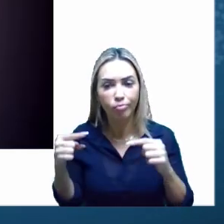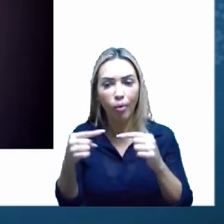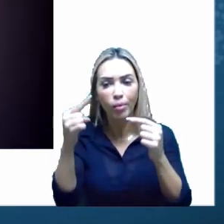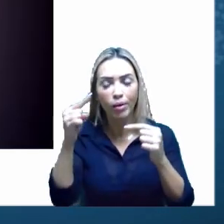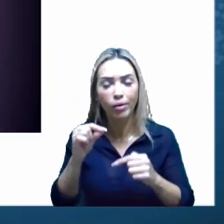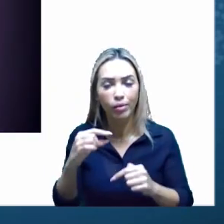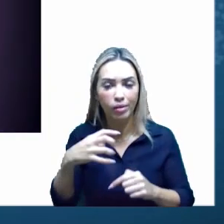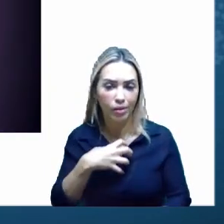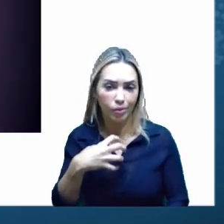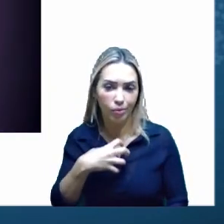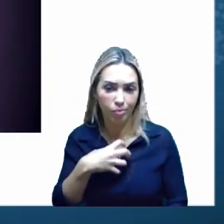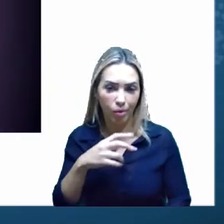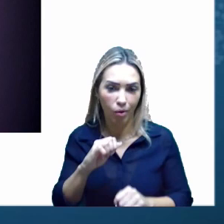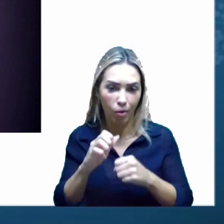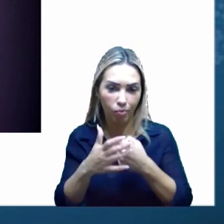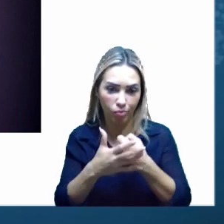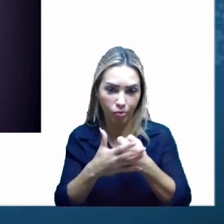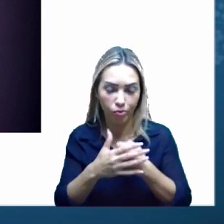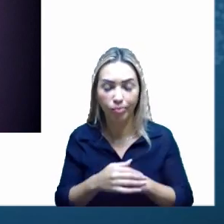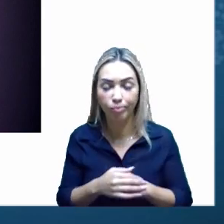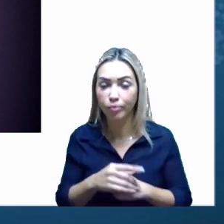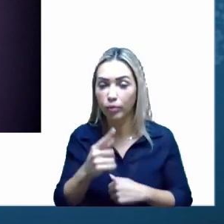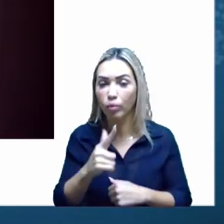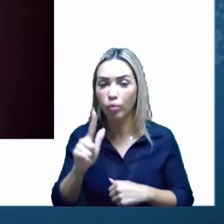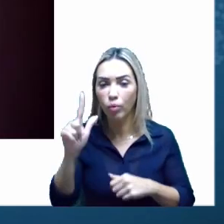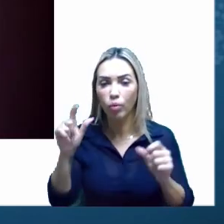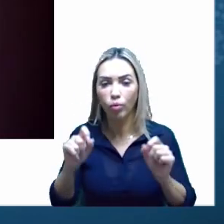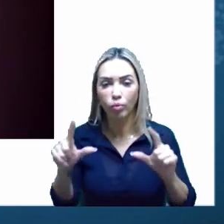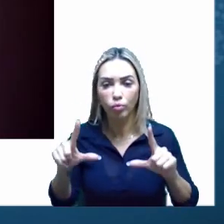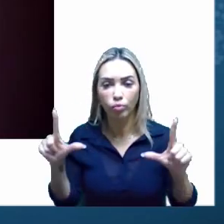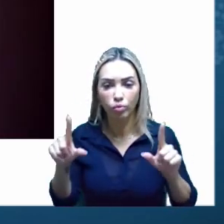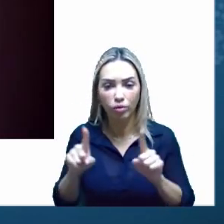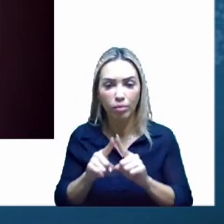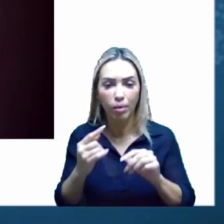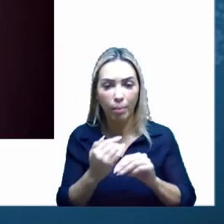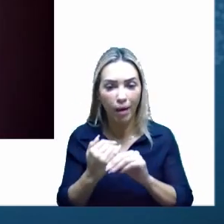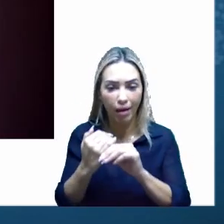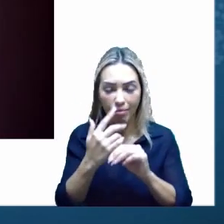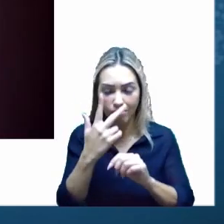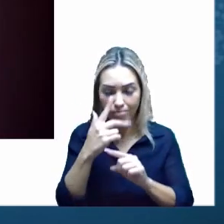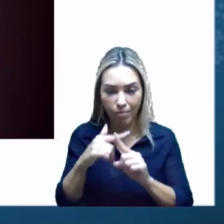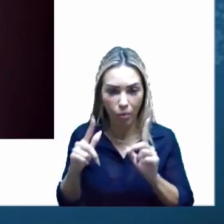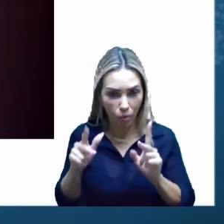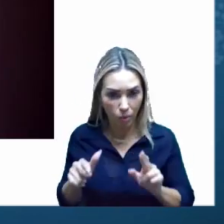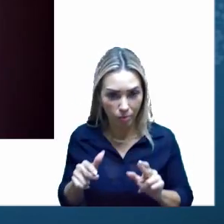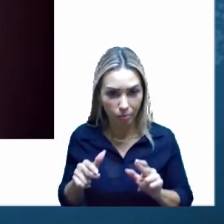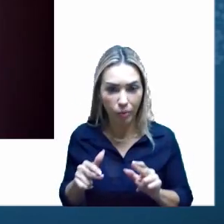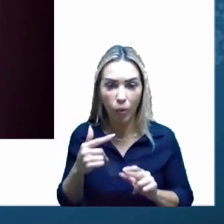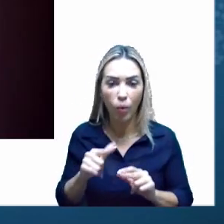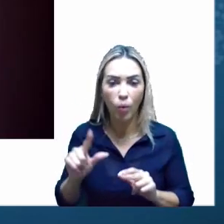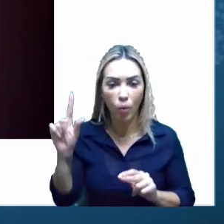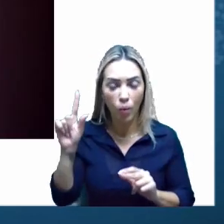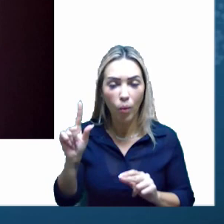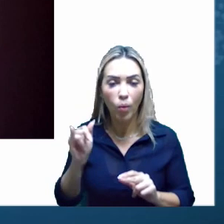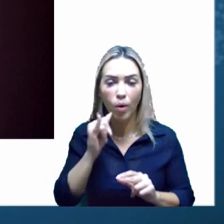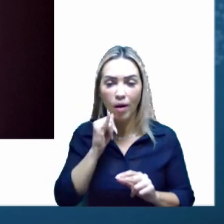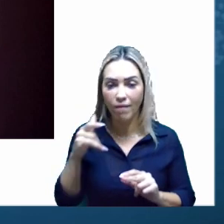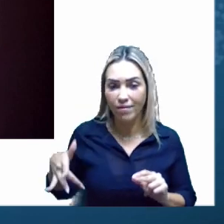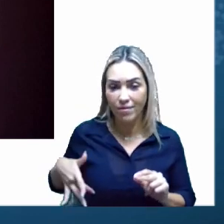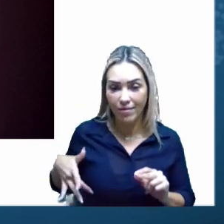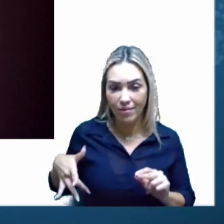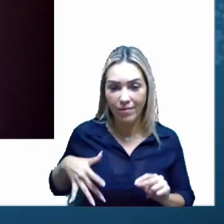sintomas de Covid, e aqui outro paciente com um padrão muito parecido, outro com o fígado, e